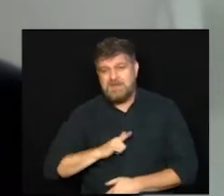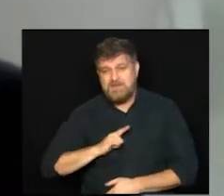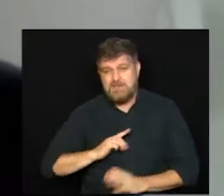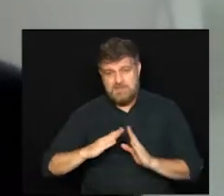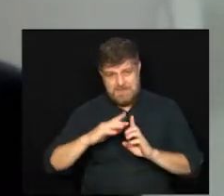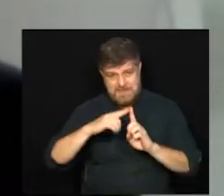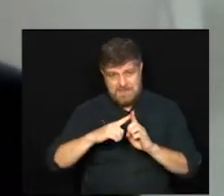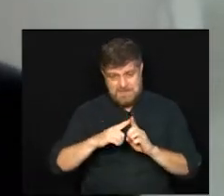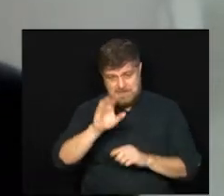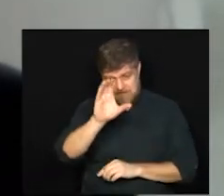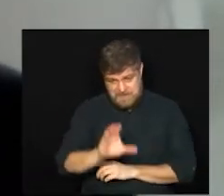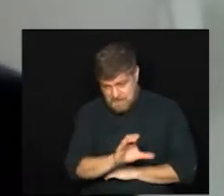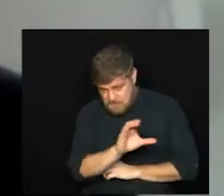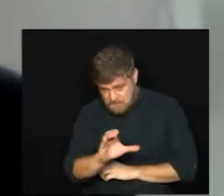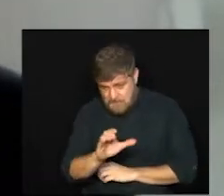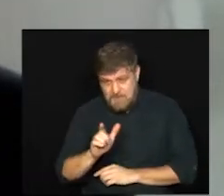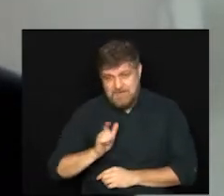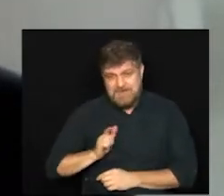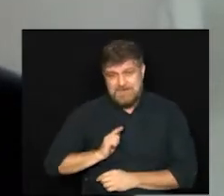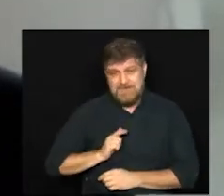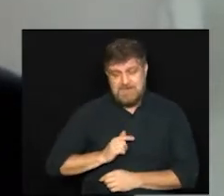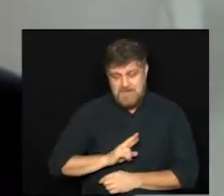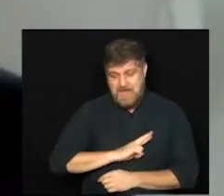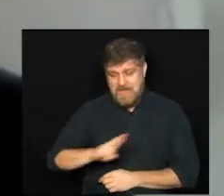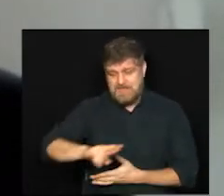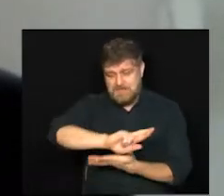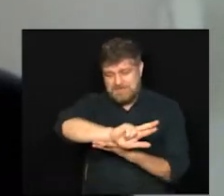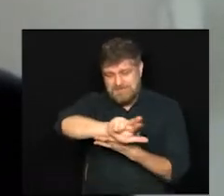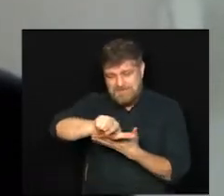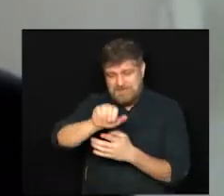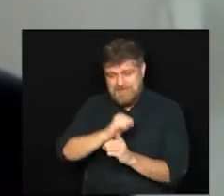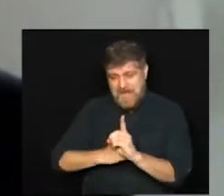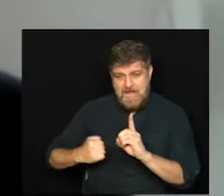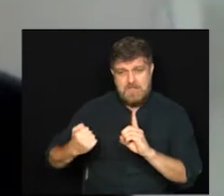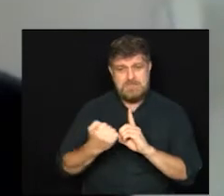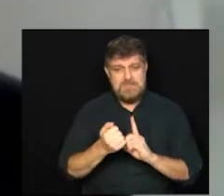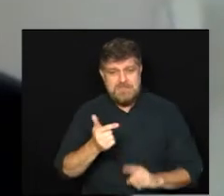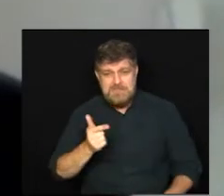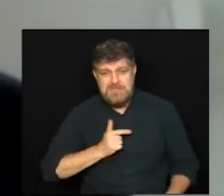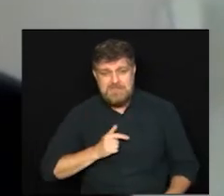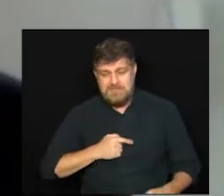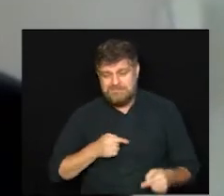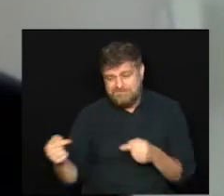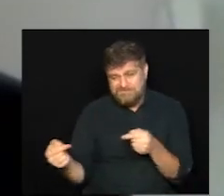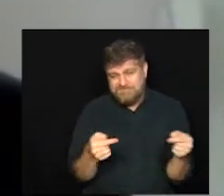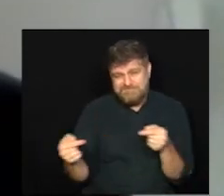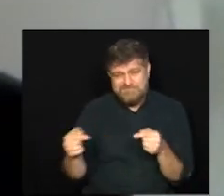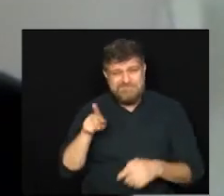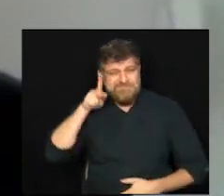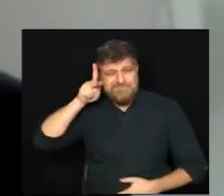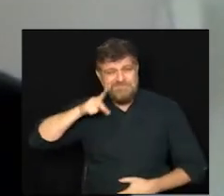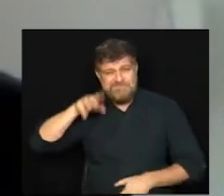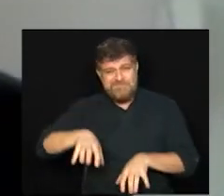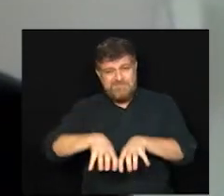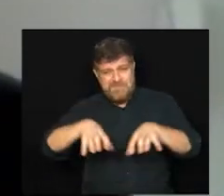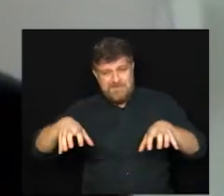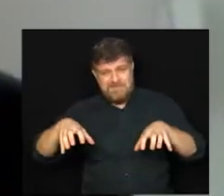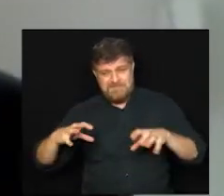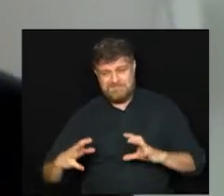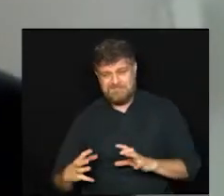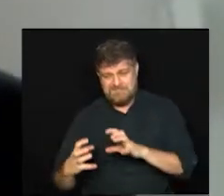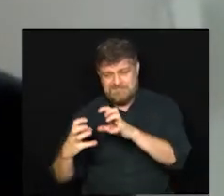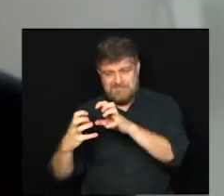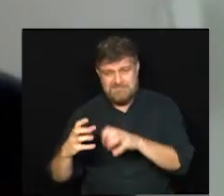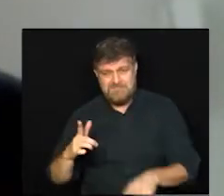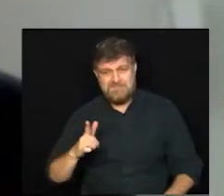igreja, mas em vários segmentos da sociedade, uma polarização que quebra a fraternidade,